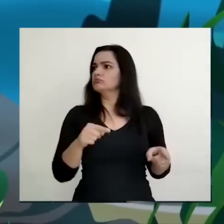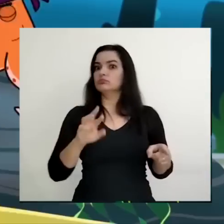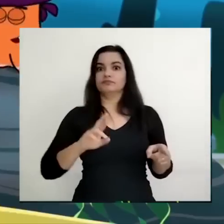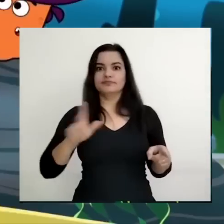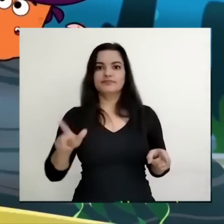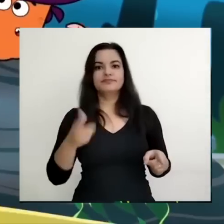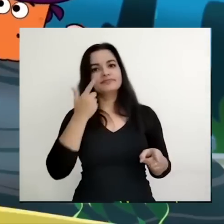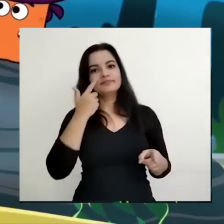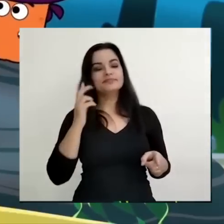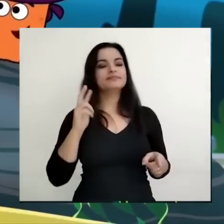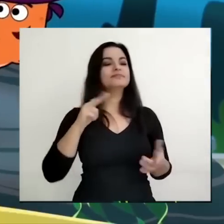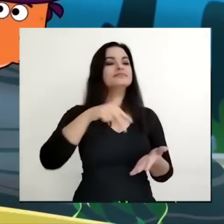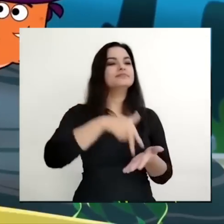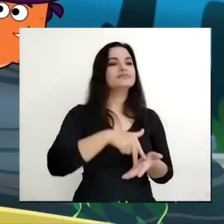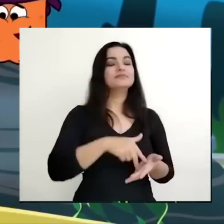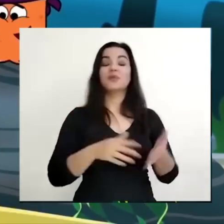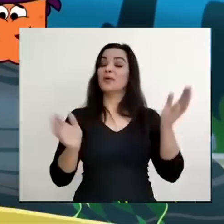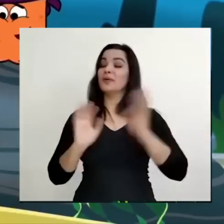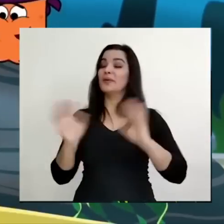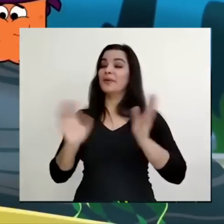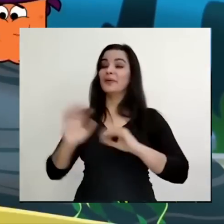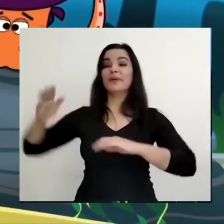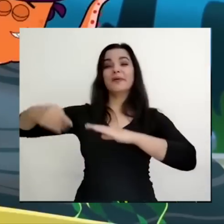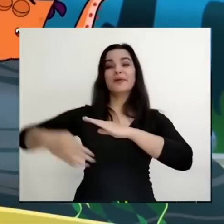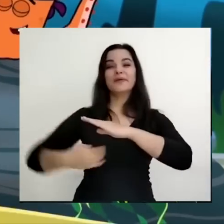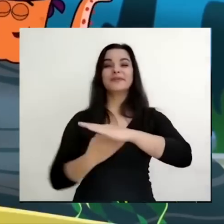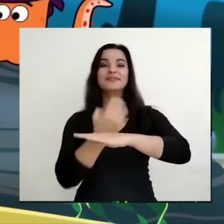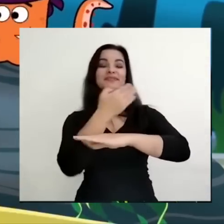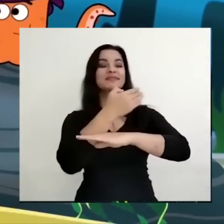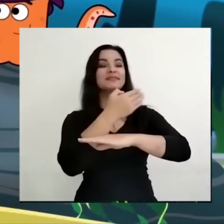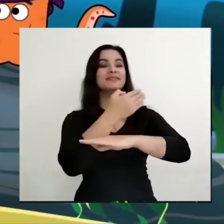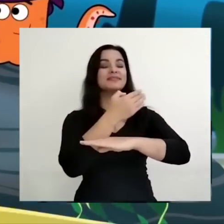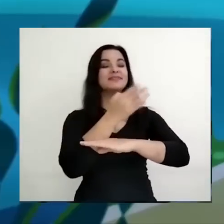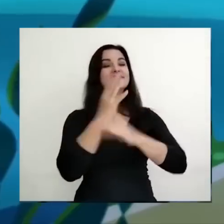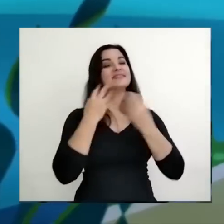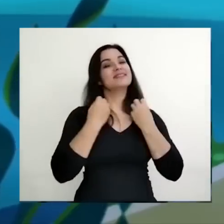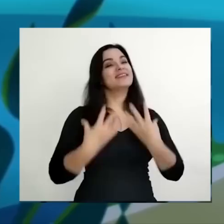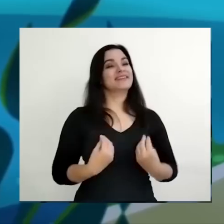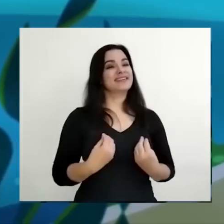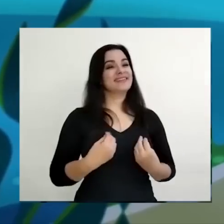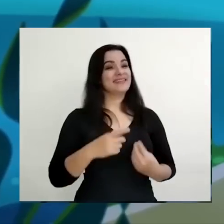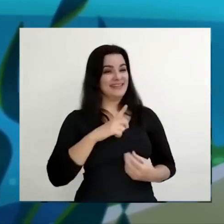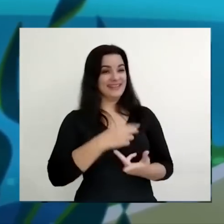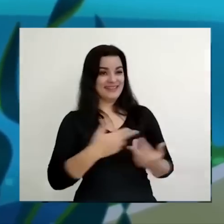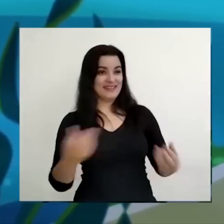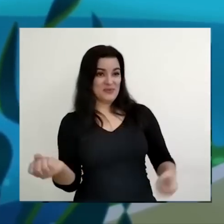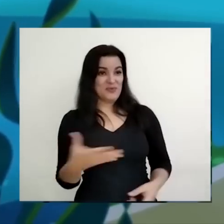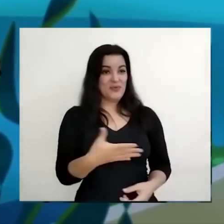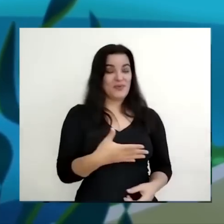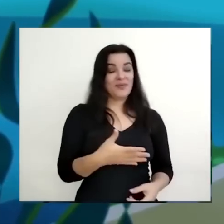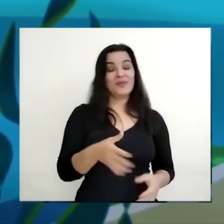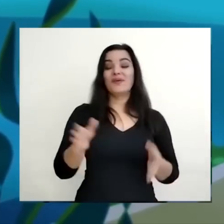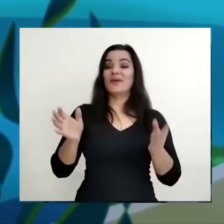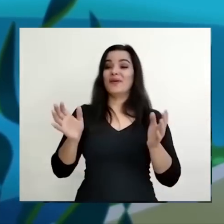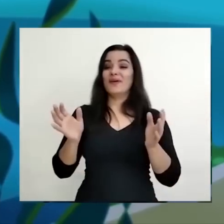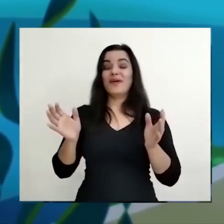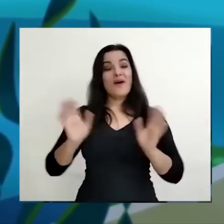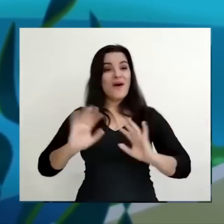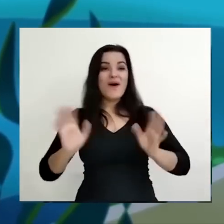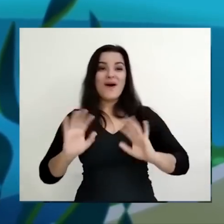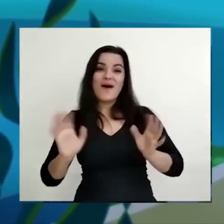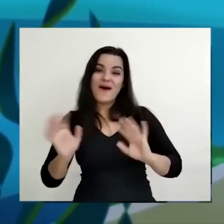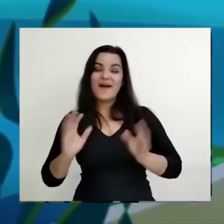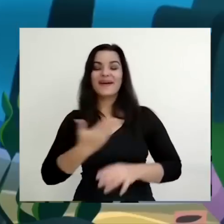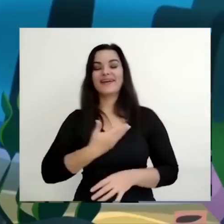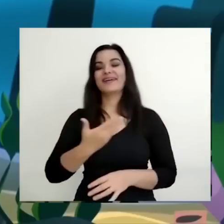aqui. Olá, peixonauta! Olá, Marina! Alguma novidade? Olá, polvo! Essa bandana sua